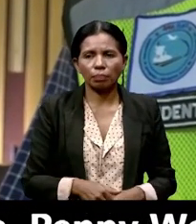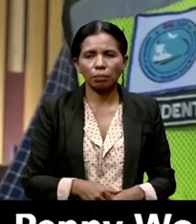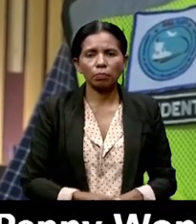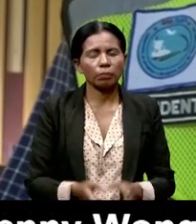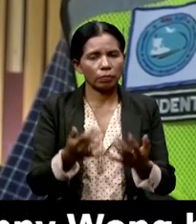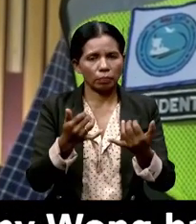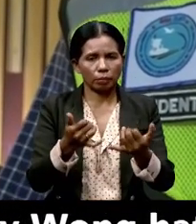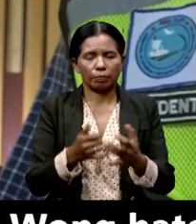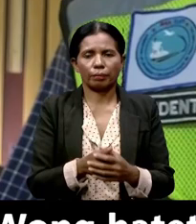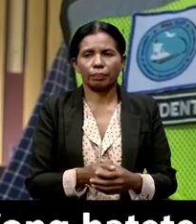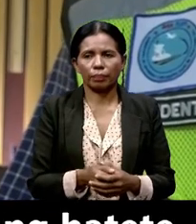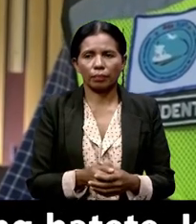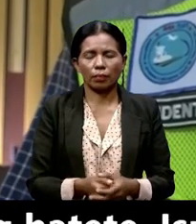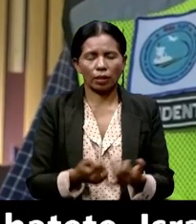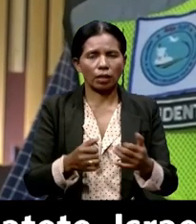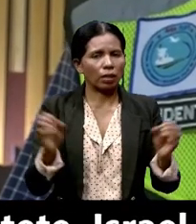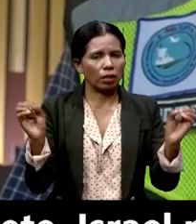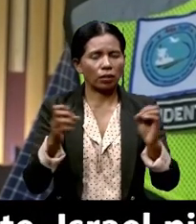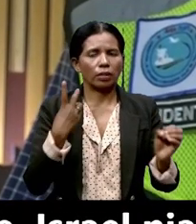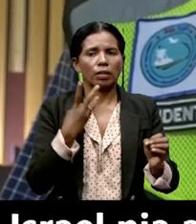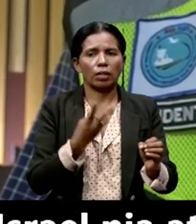Agora, e não é lá os amigos,